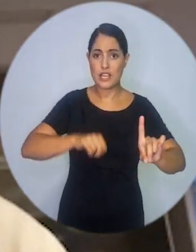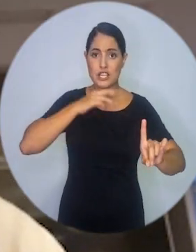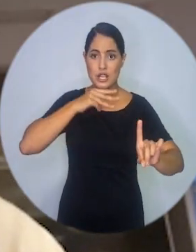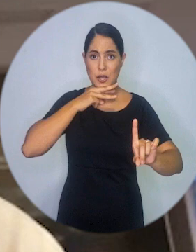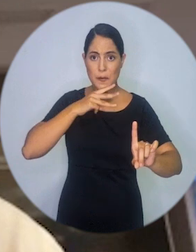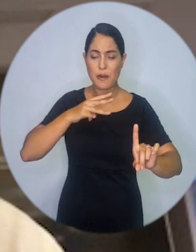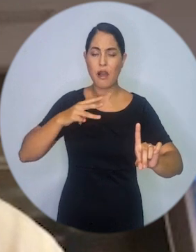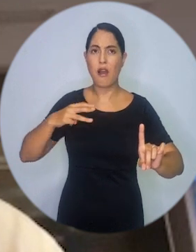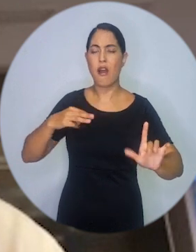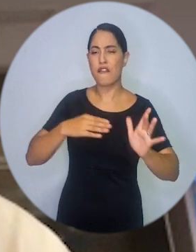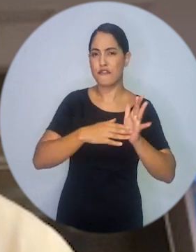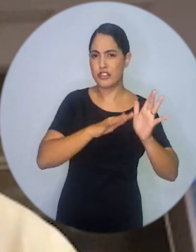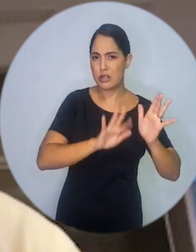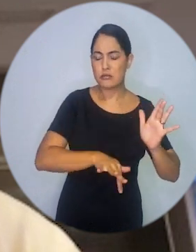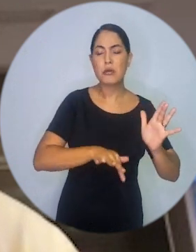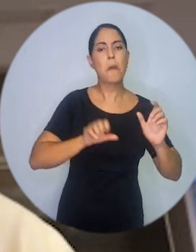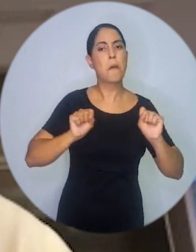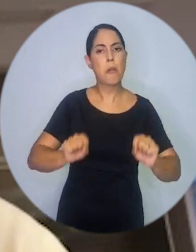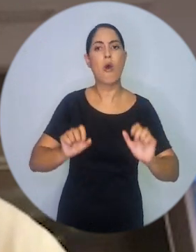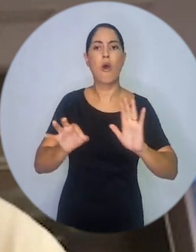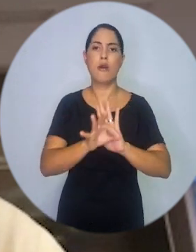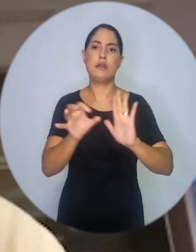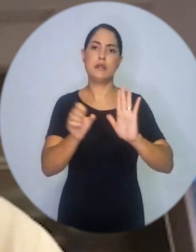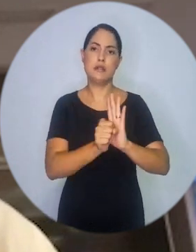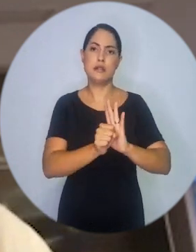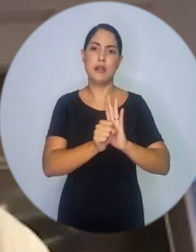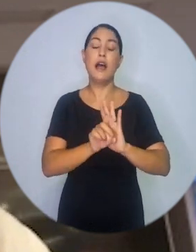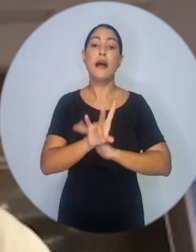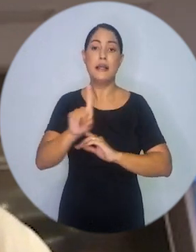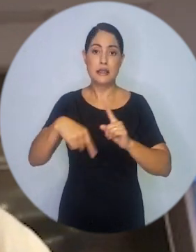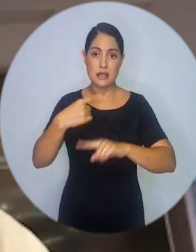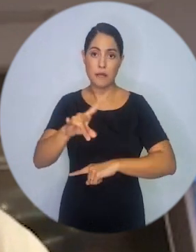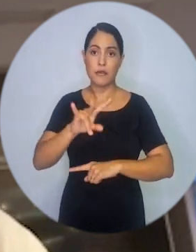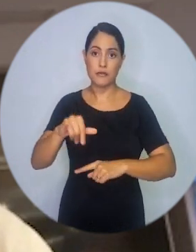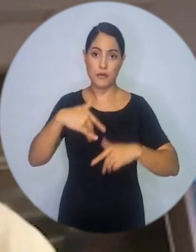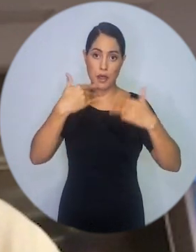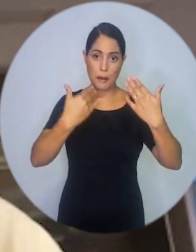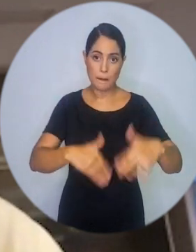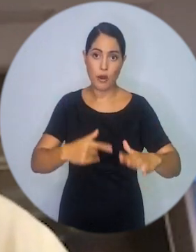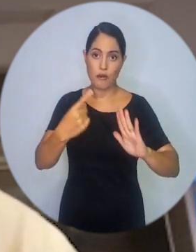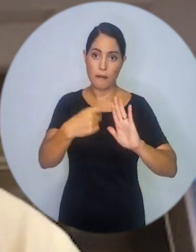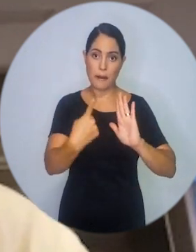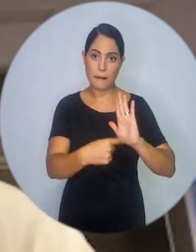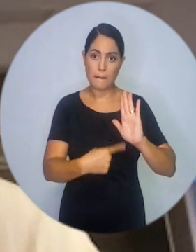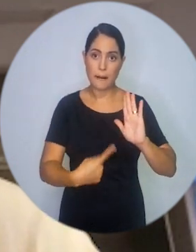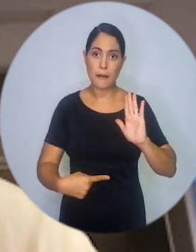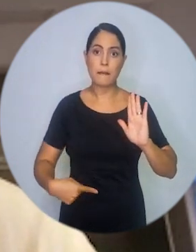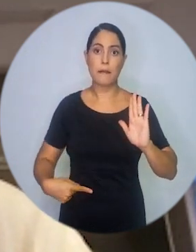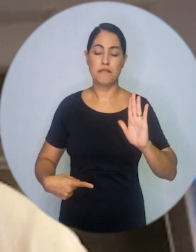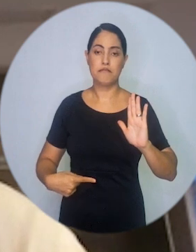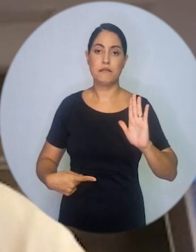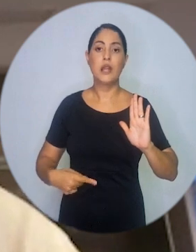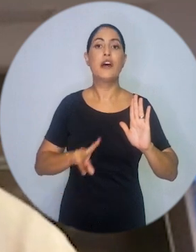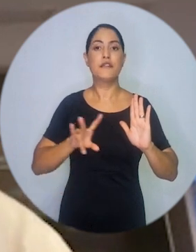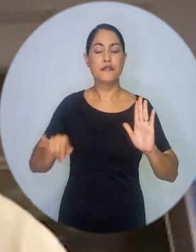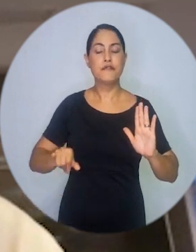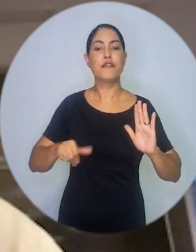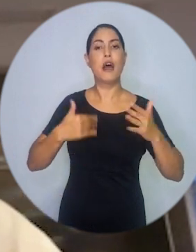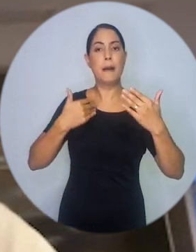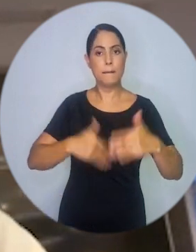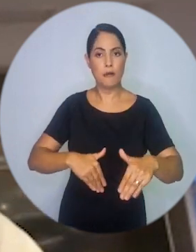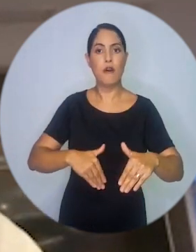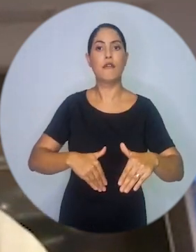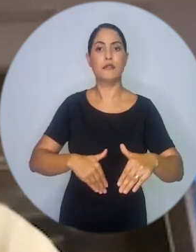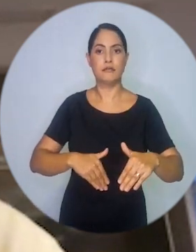final de março. A prova objetiva, já que as vagas serão oferecidas em uma seleção